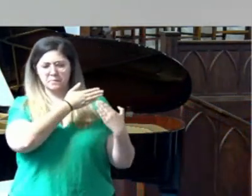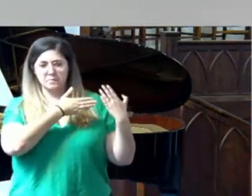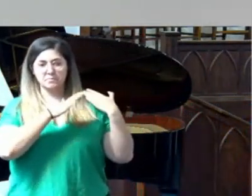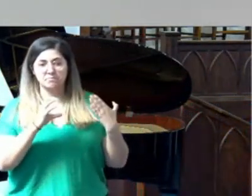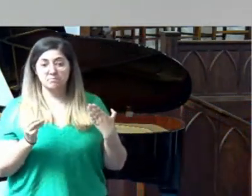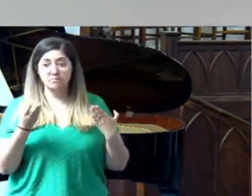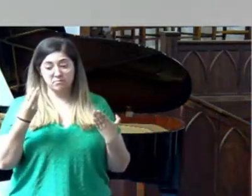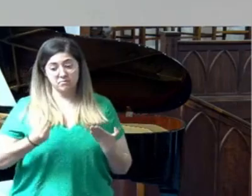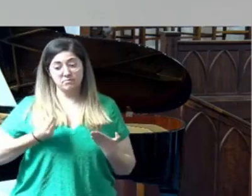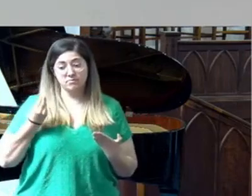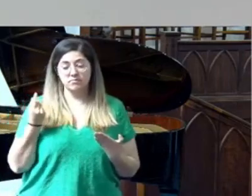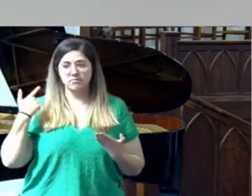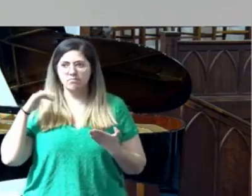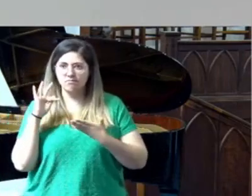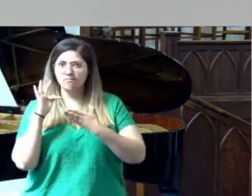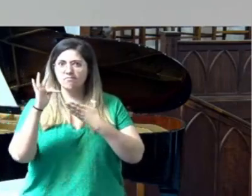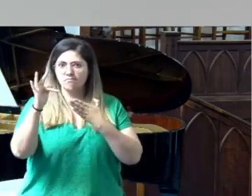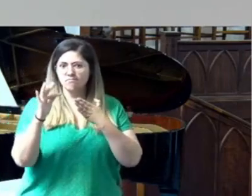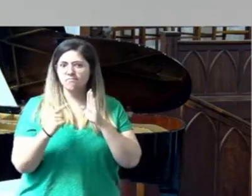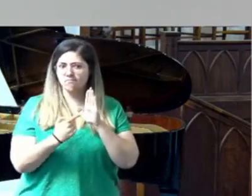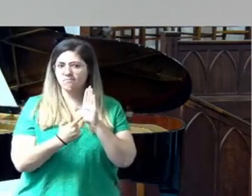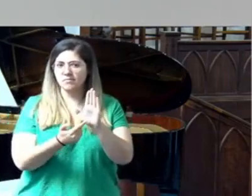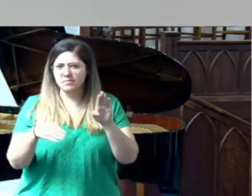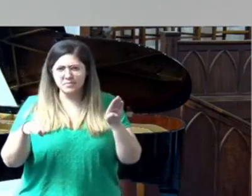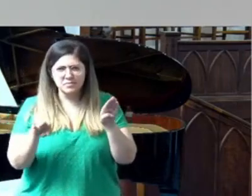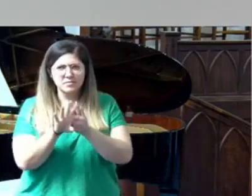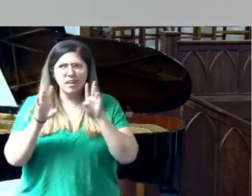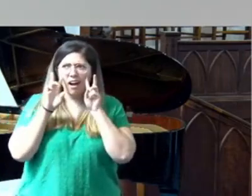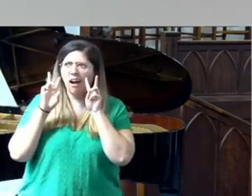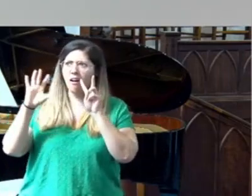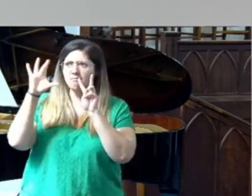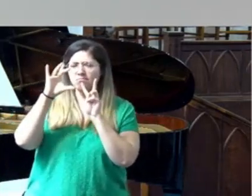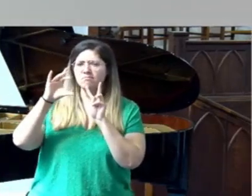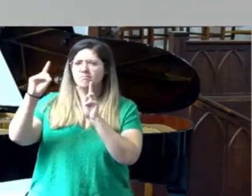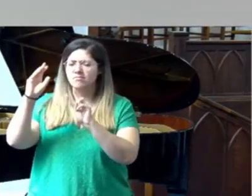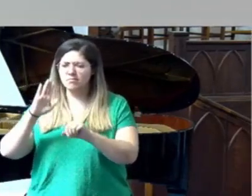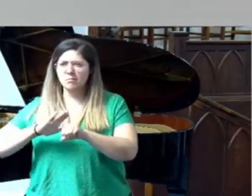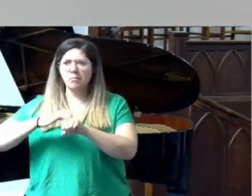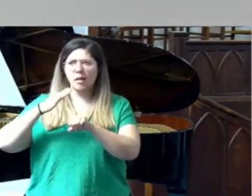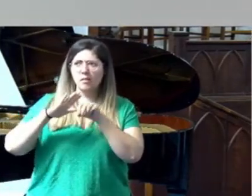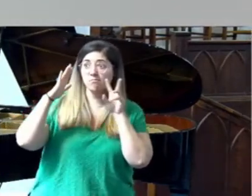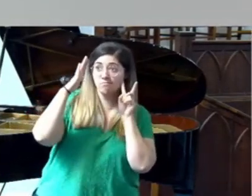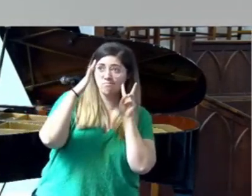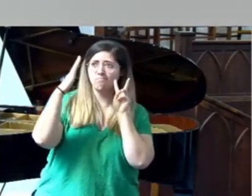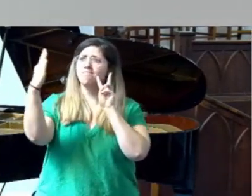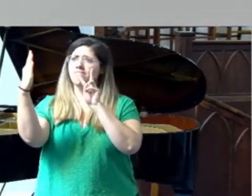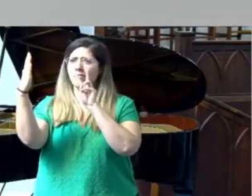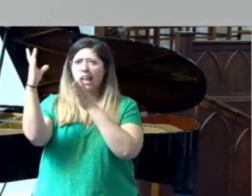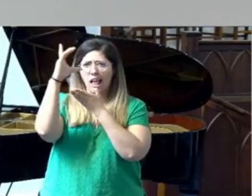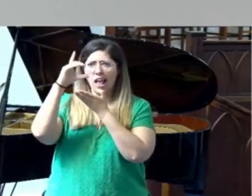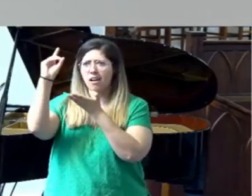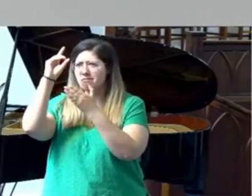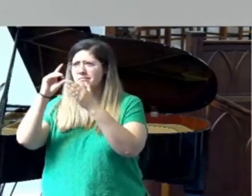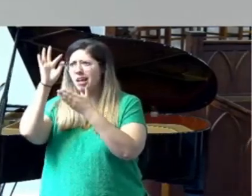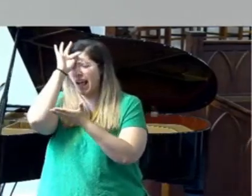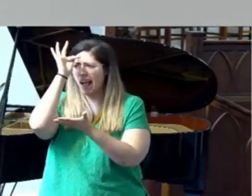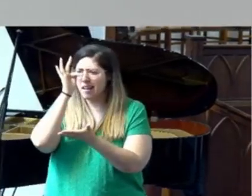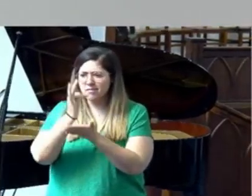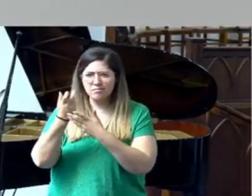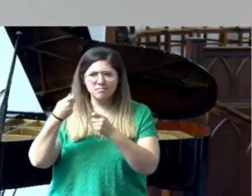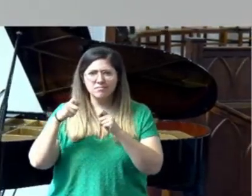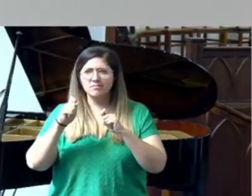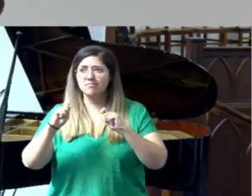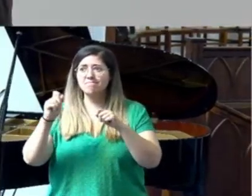quiser, haverá no nosso futuro. Quanto mais a gente olha para Deus, quanto mais a gente contempla o autor e consumador da fé, mais a